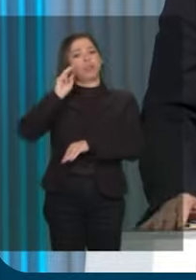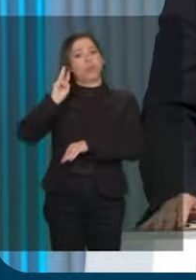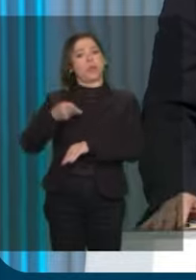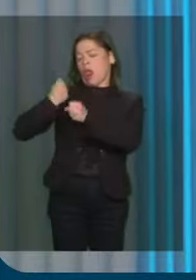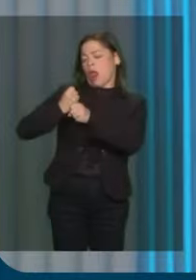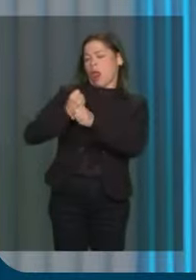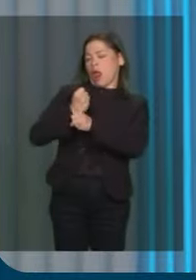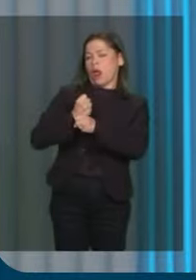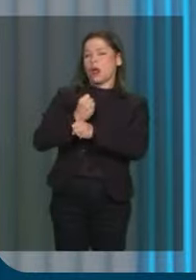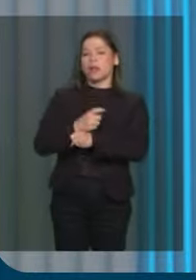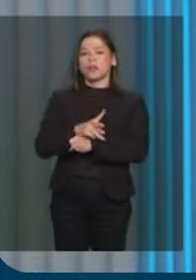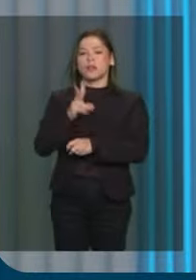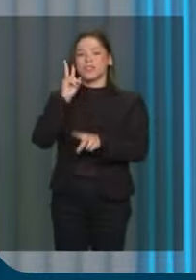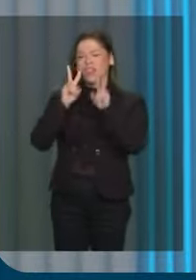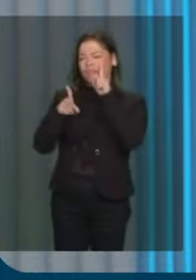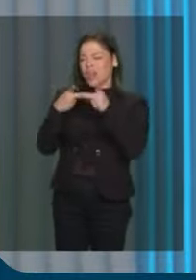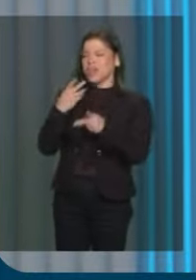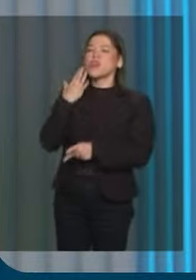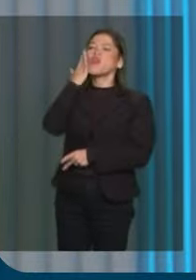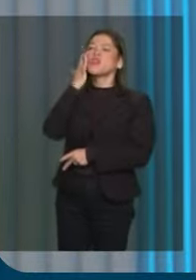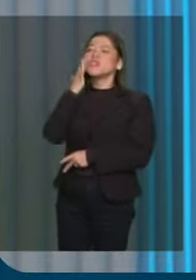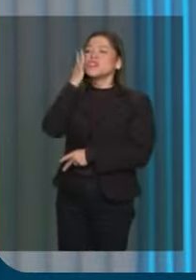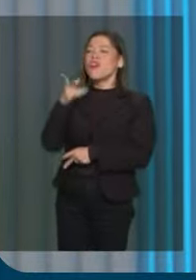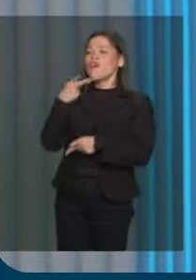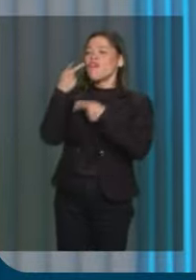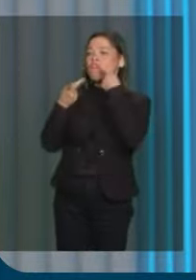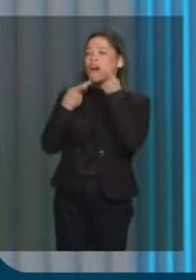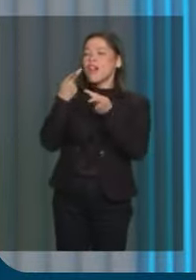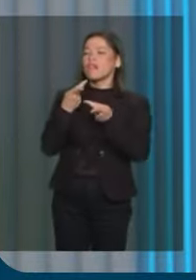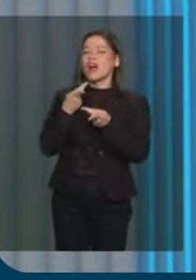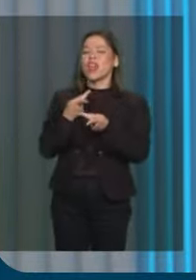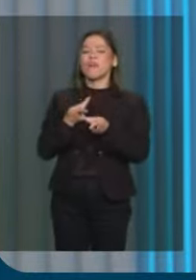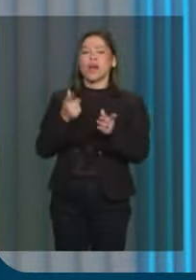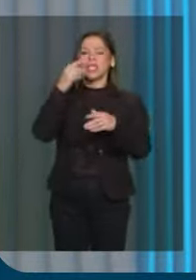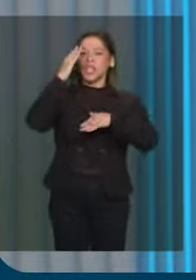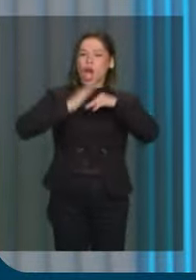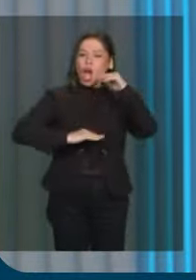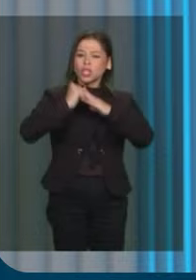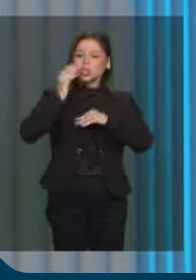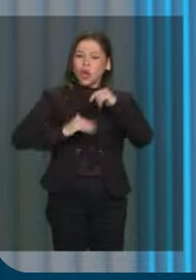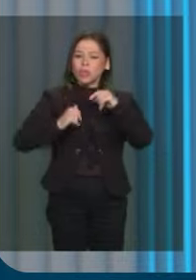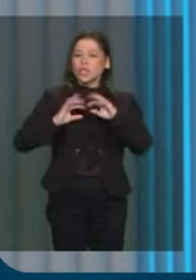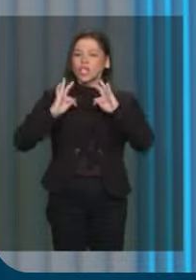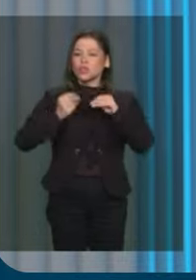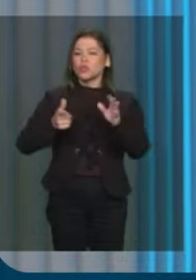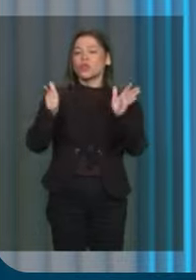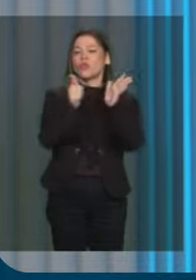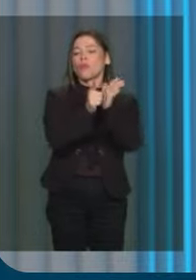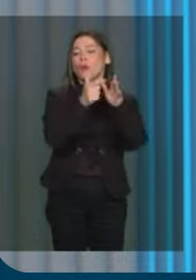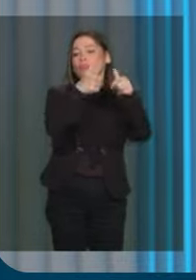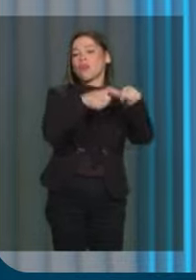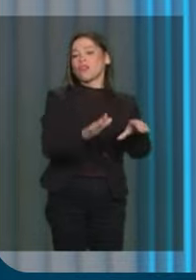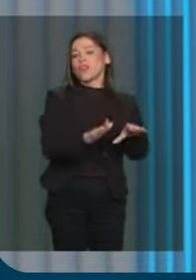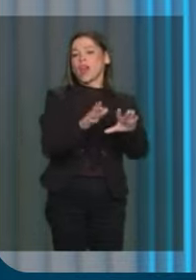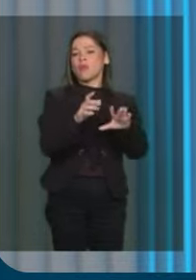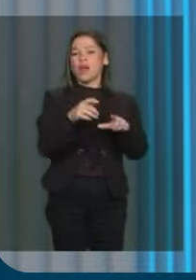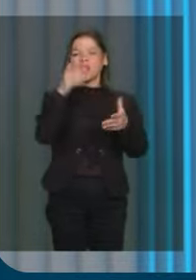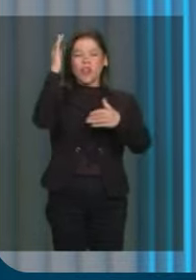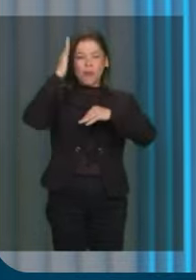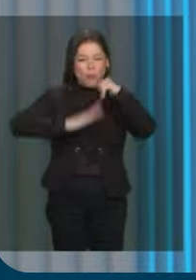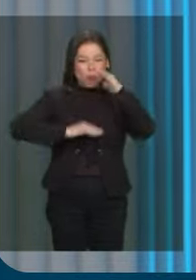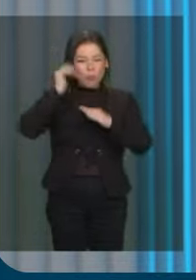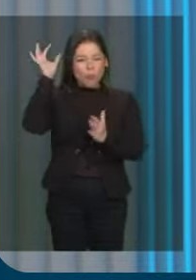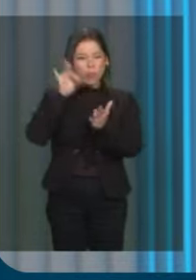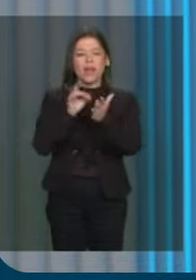e inacadas que o Tarcísio fala fala mas as obras dele é tudo de papel na prática ele inaugurou 18 km de duplicação aqui em São Paulo